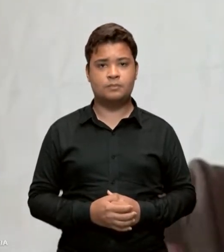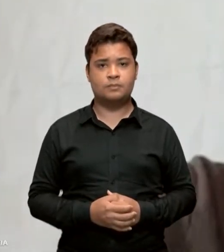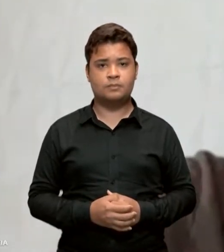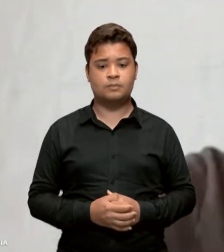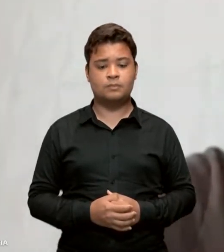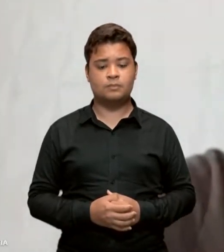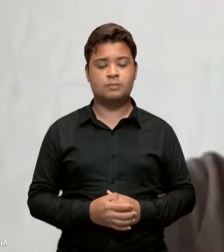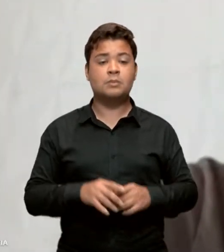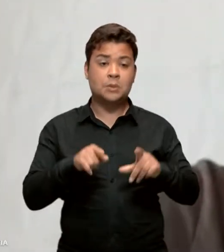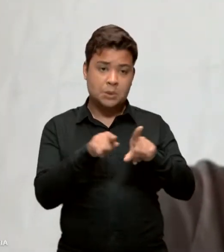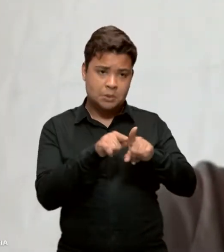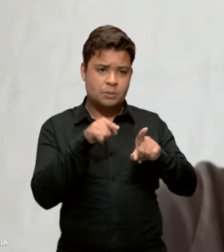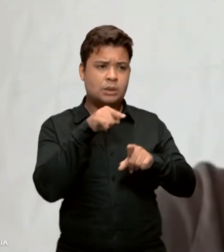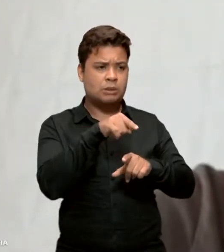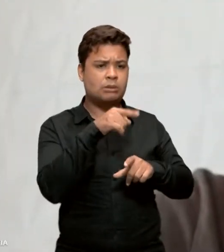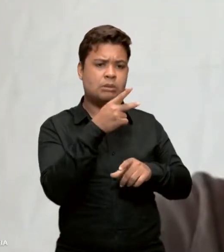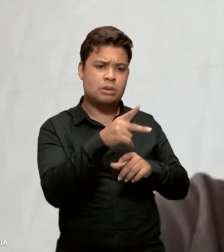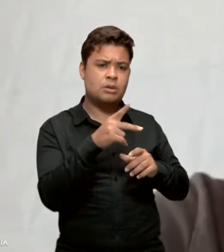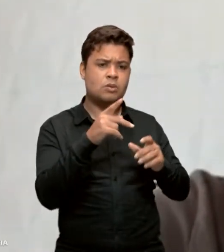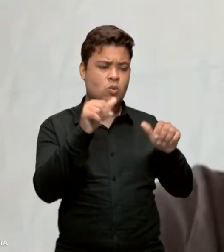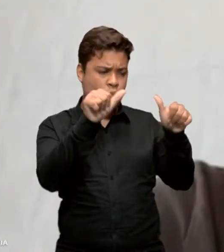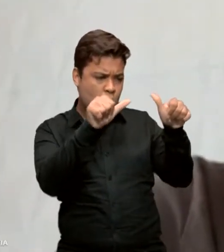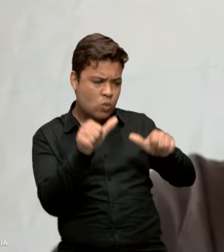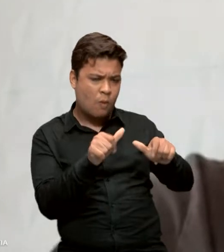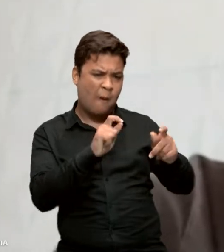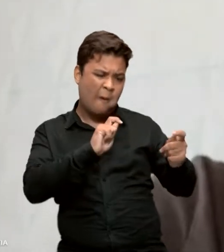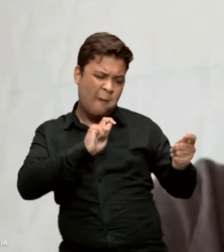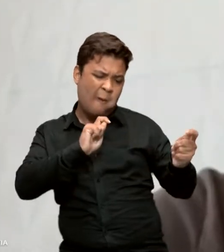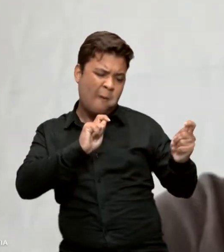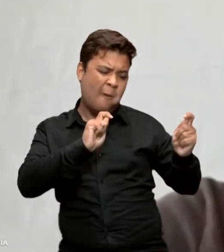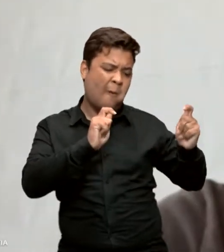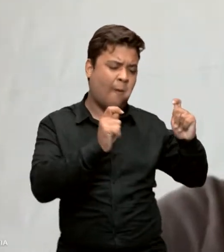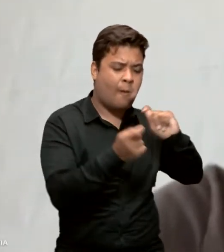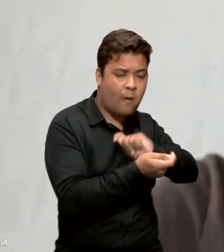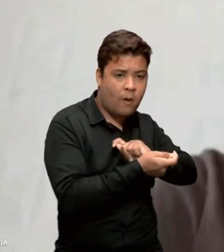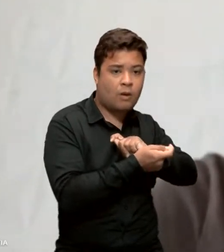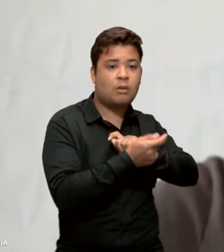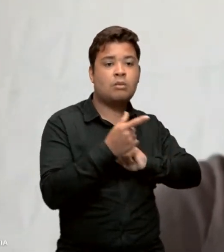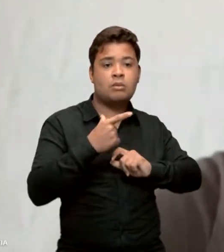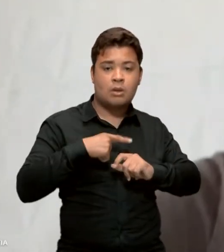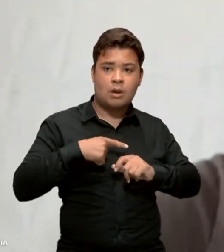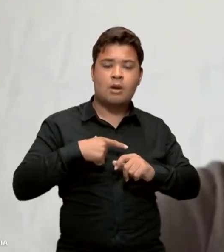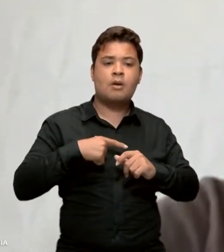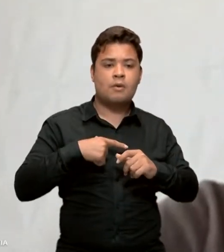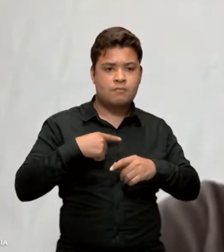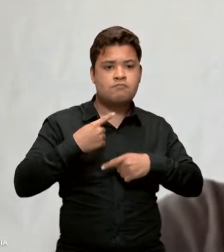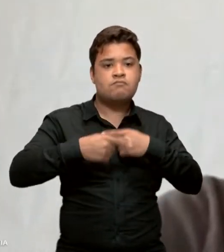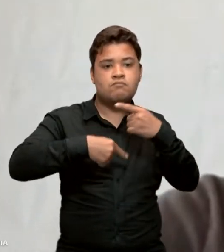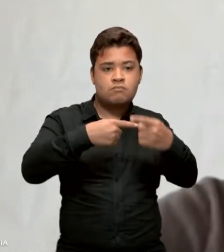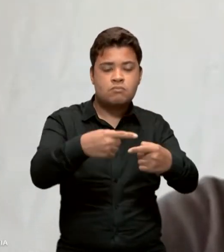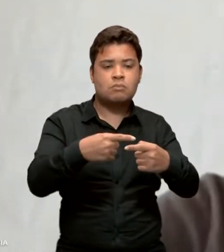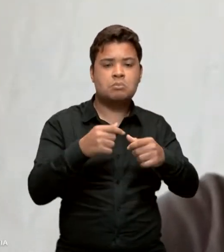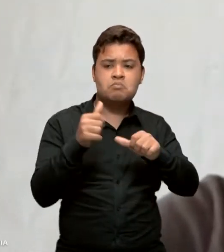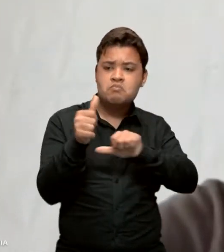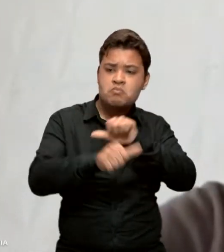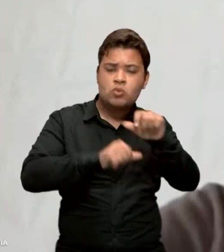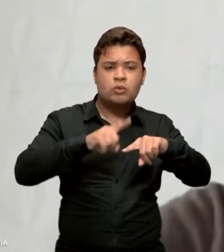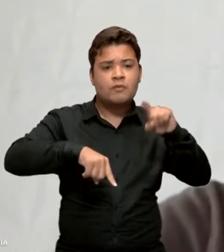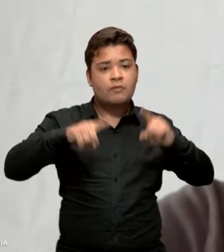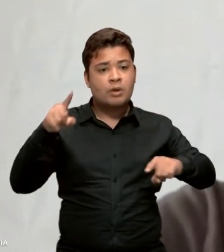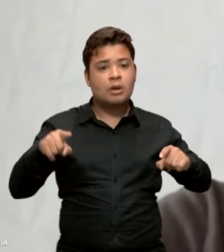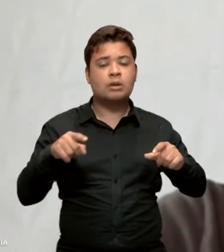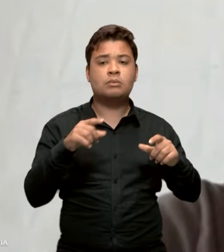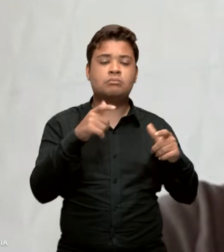esses ajustes, né, em torno da forma, eles variam ao longo de um gradiente geográfico, ou seja, se a gente olhar no planeta,